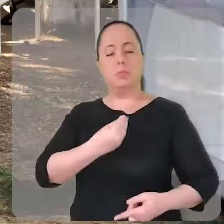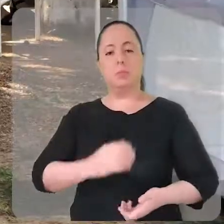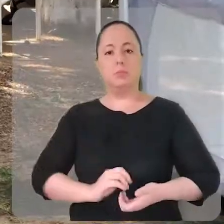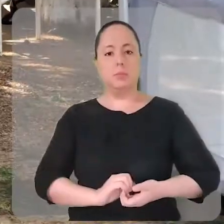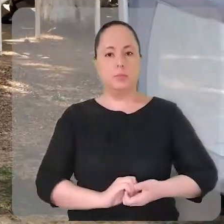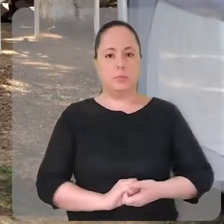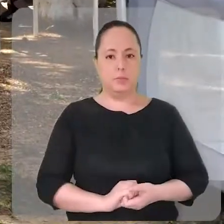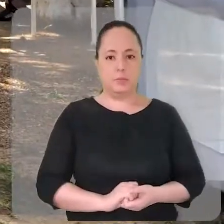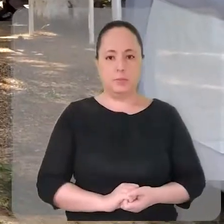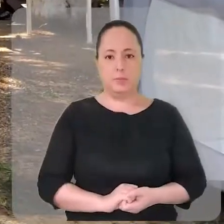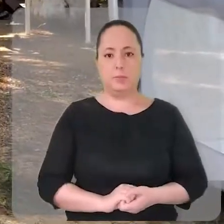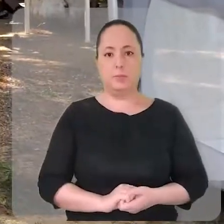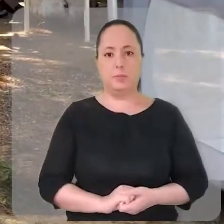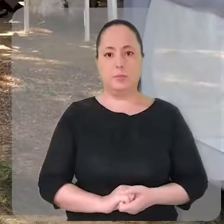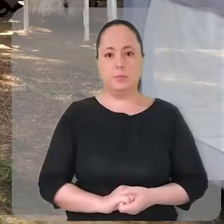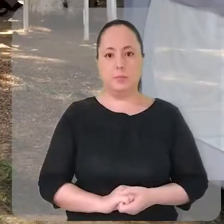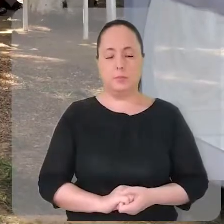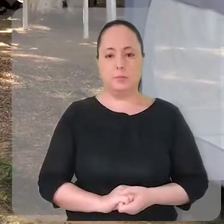Música